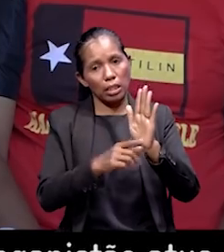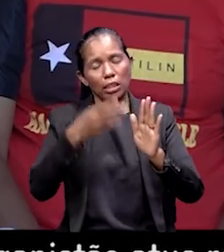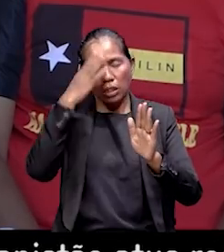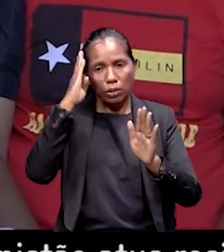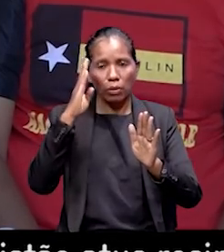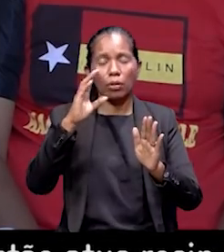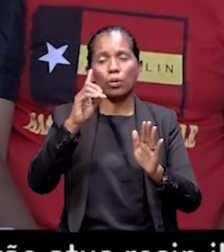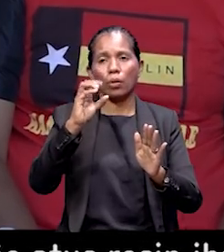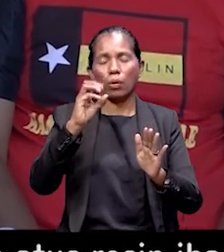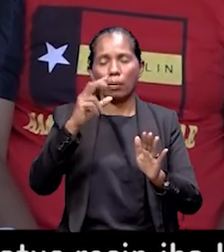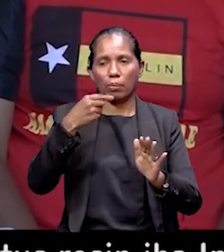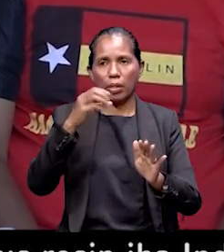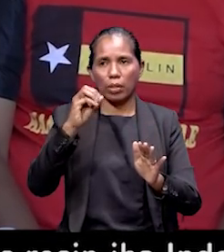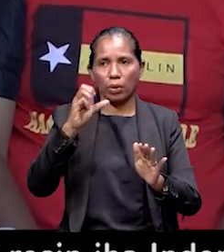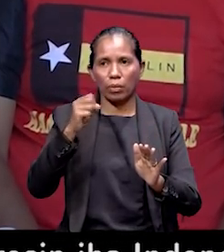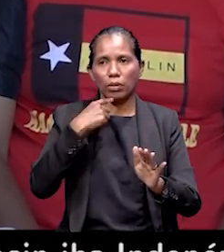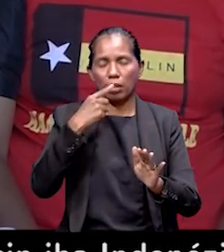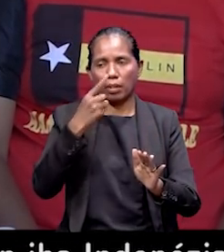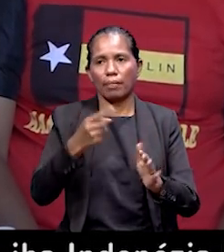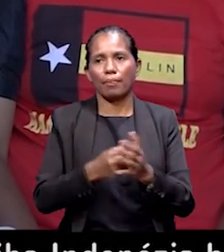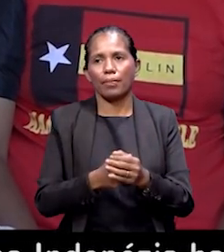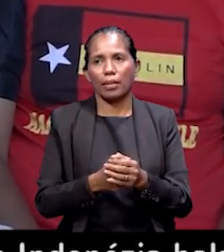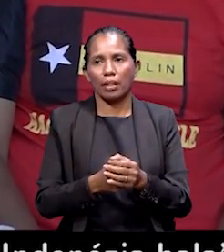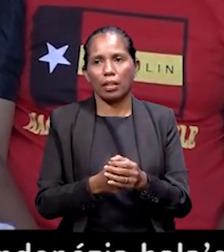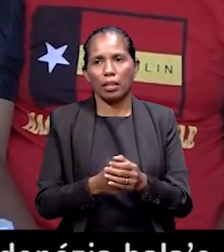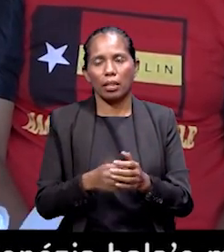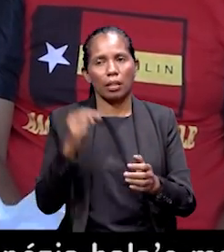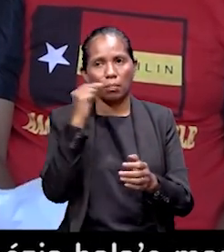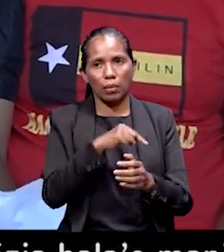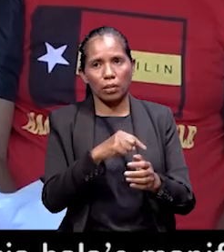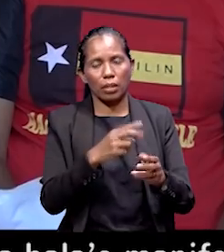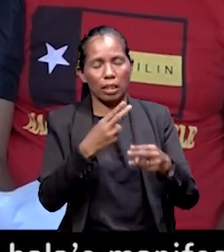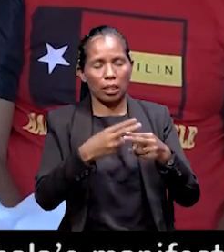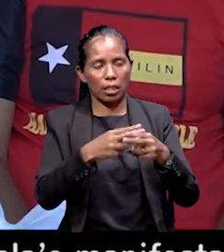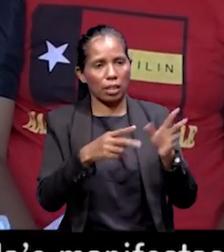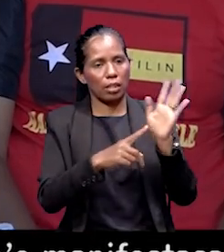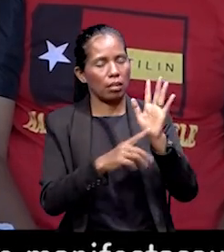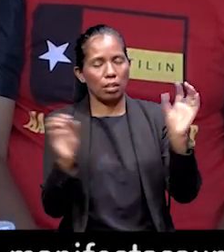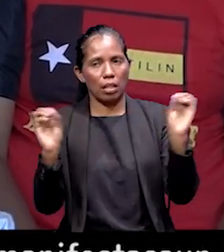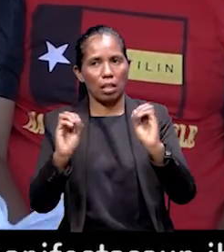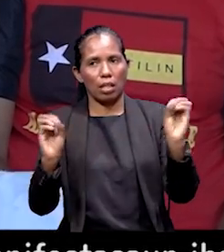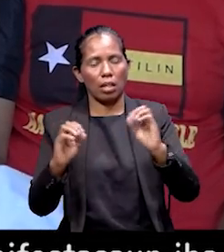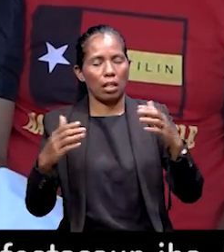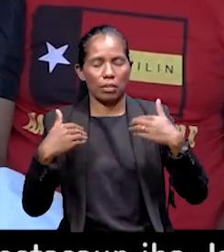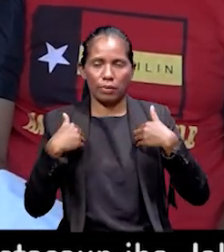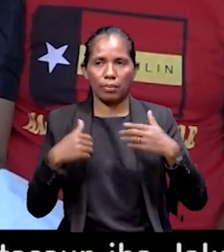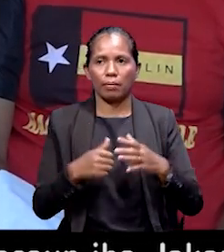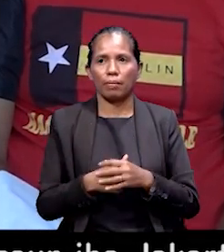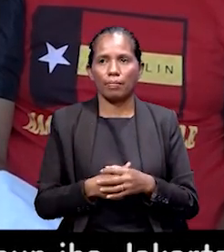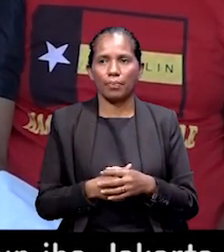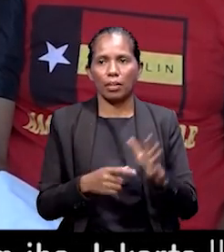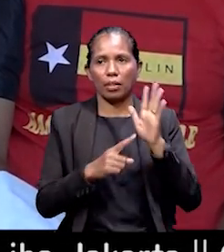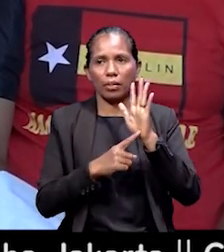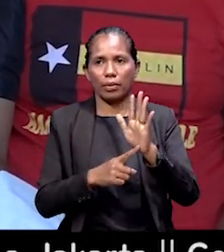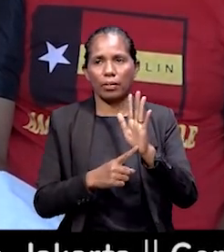Júlio declara, carismática, mansonar catac. Corredor suku Waitame ne bosok nyali narle eli talara. Ne evidencia. Ne memang ka atur katak